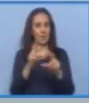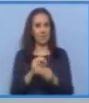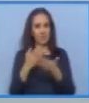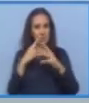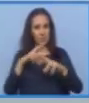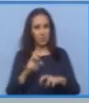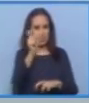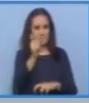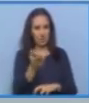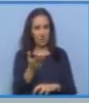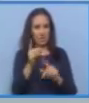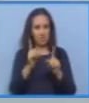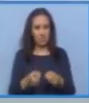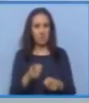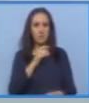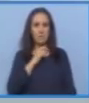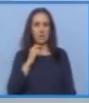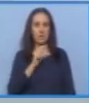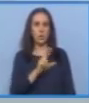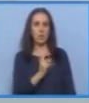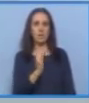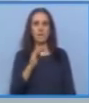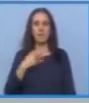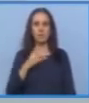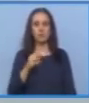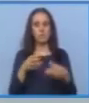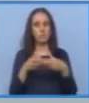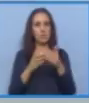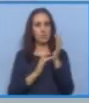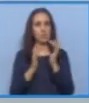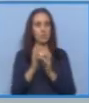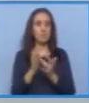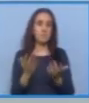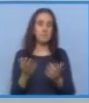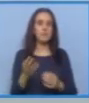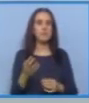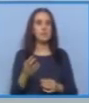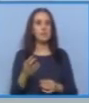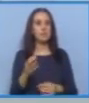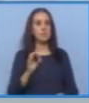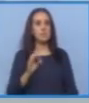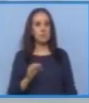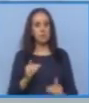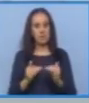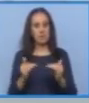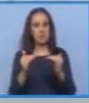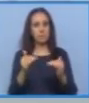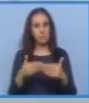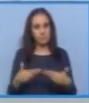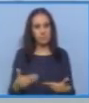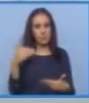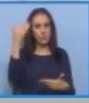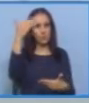que está a iniciar o Padre Rui Fernandes, da Companhia de Jesus, e, enfim, são por certo etapas presentes e